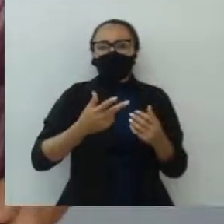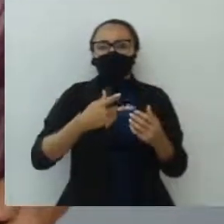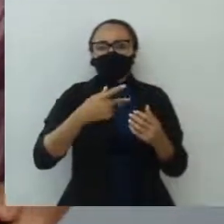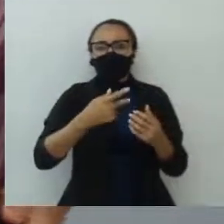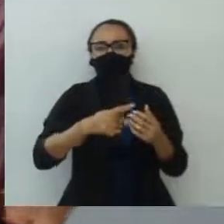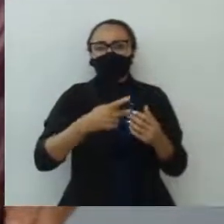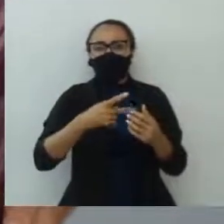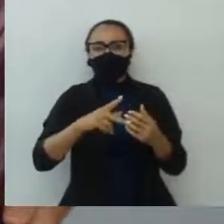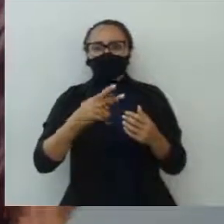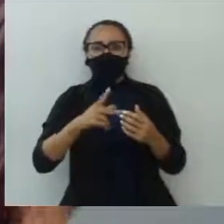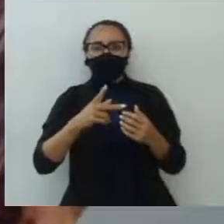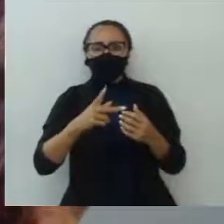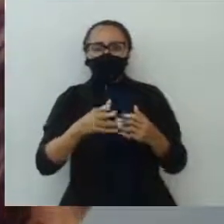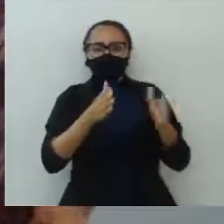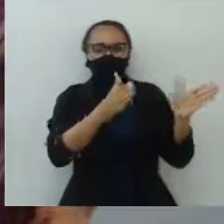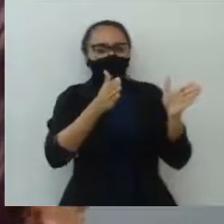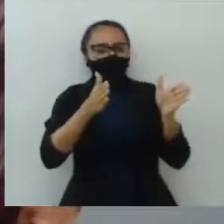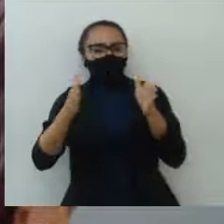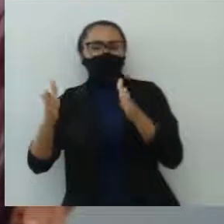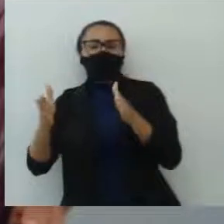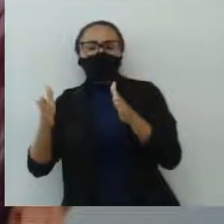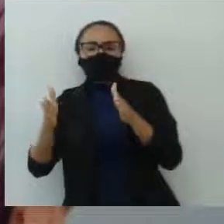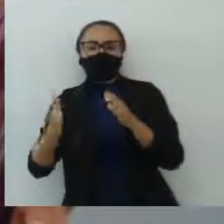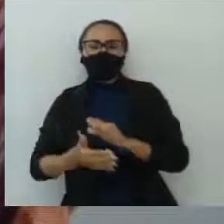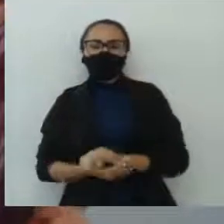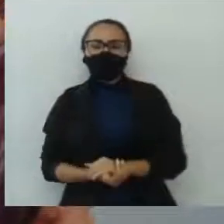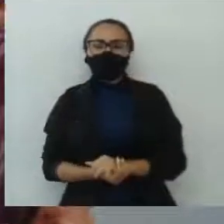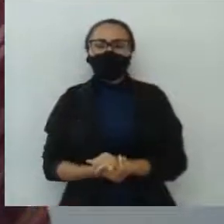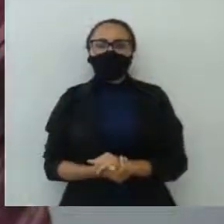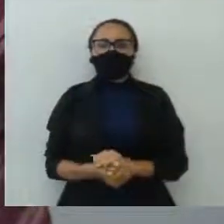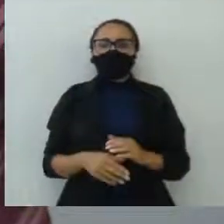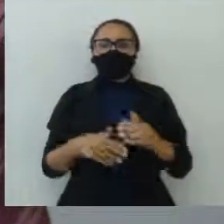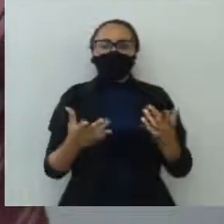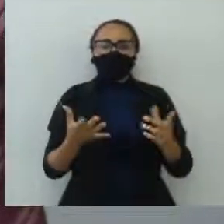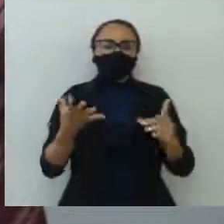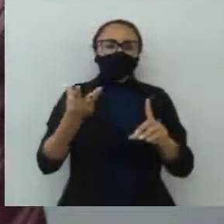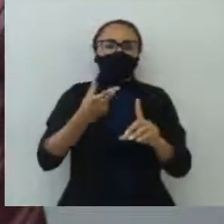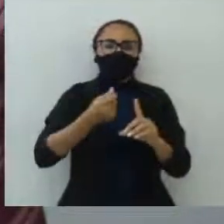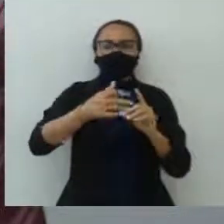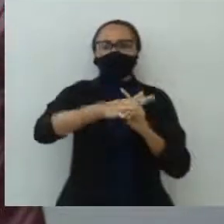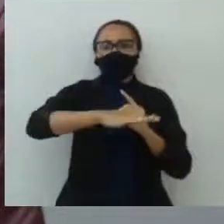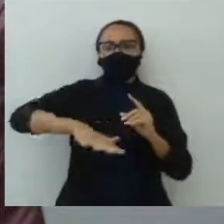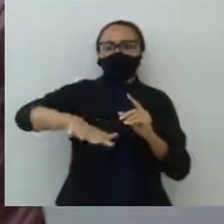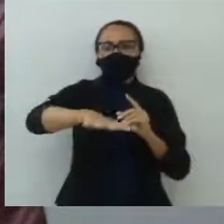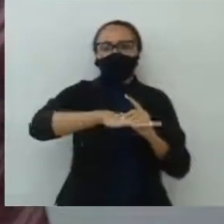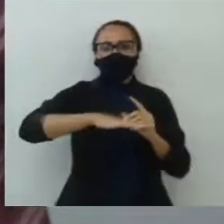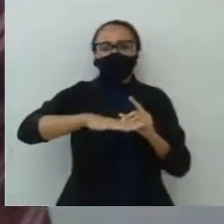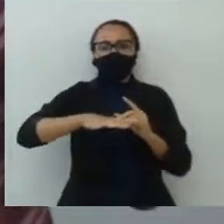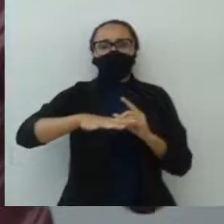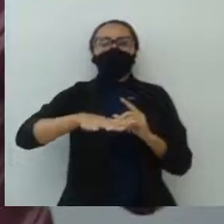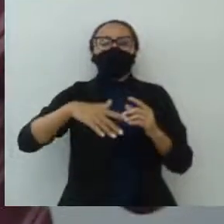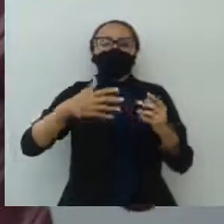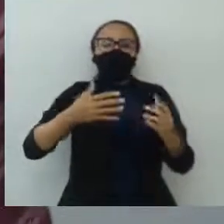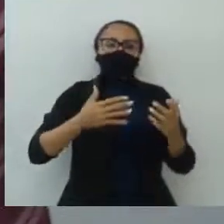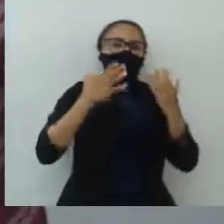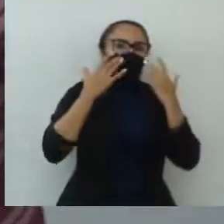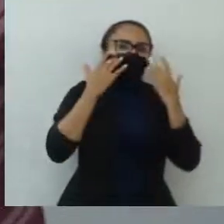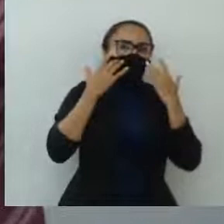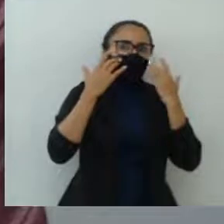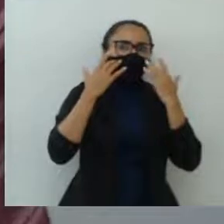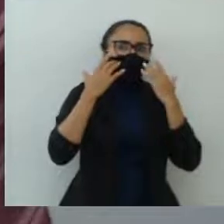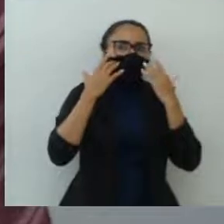suas facetas, tirando a arte teatral do espaço teatro, colocando no espaço público